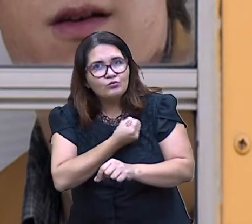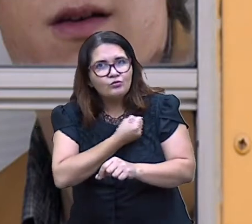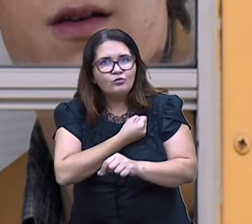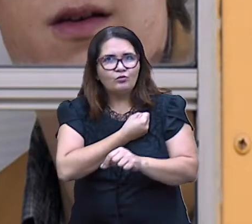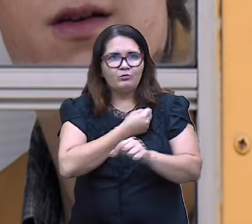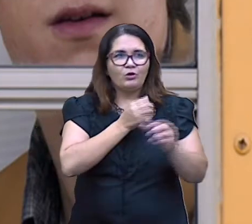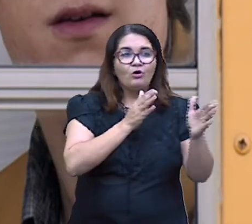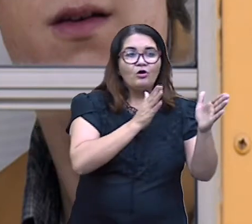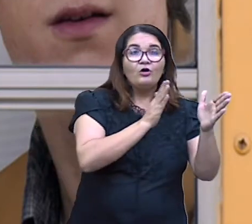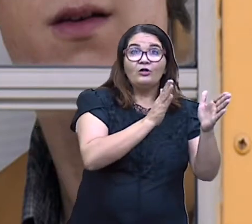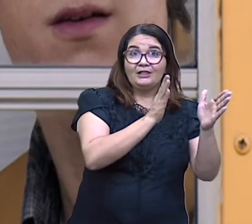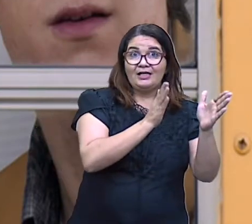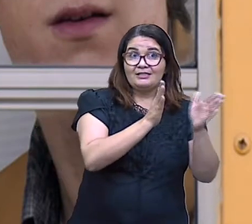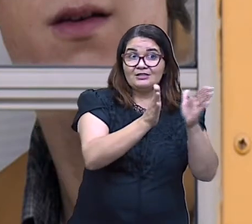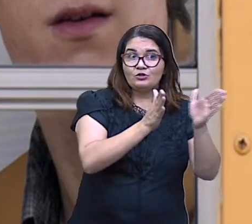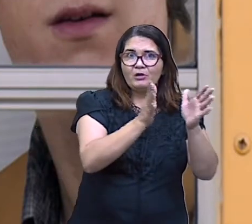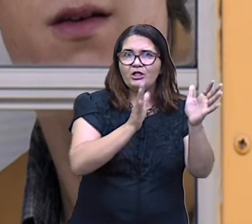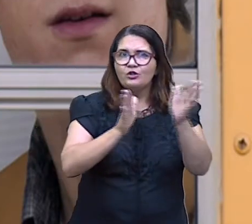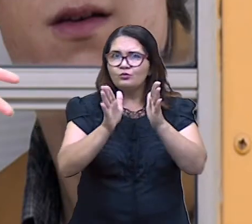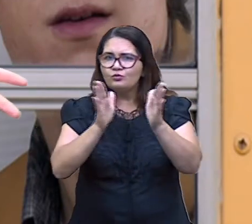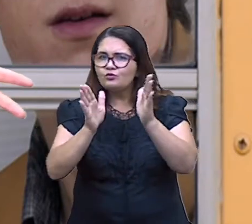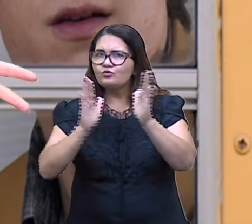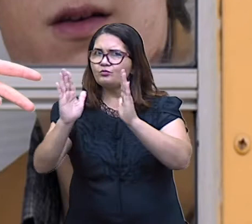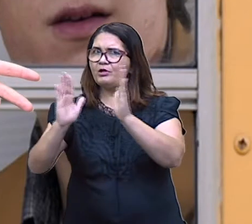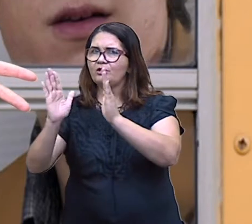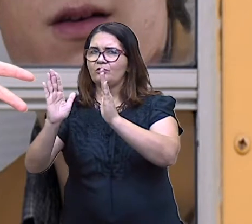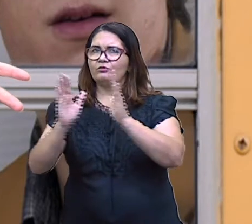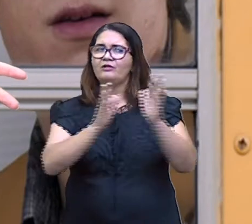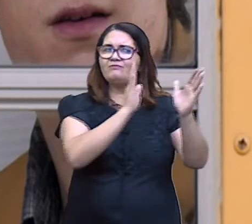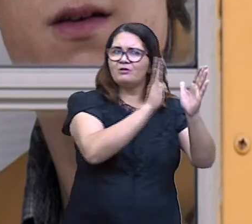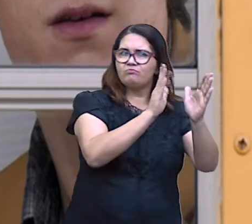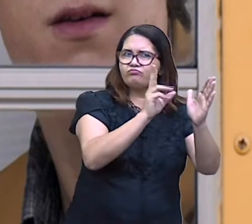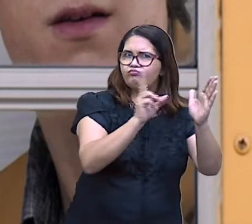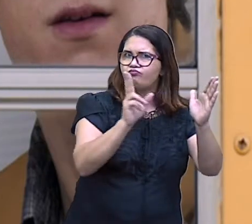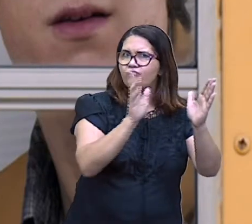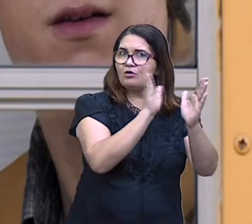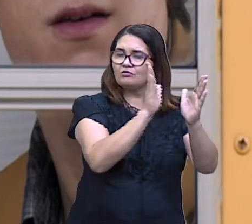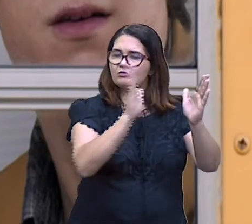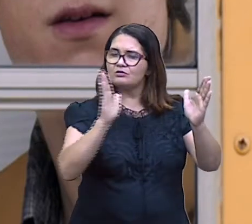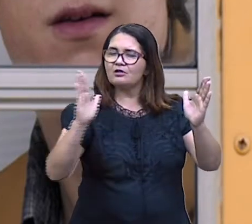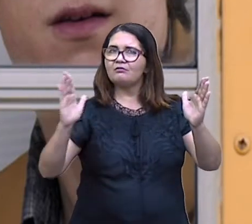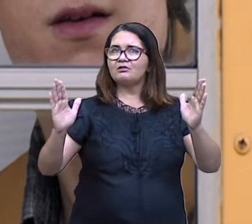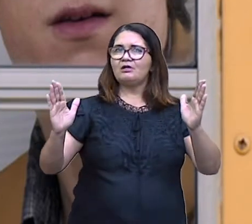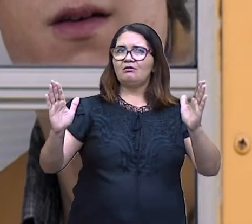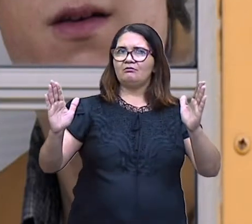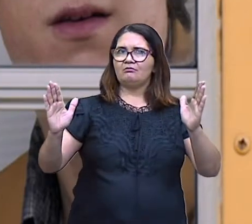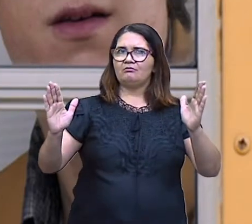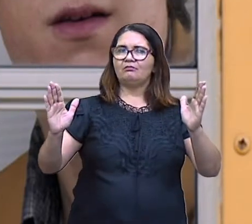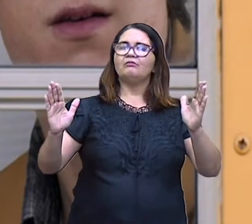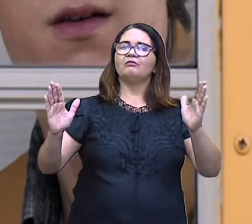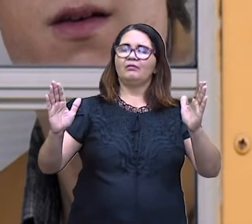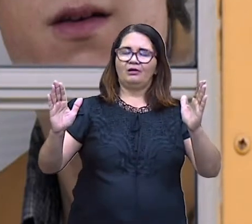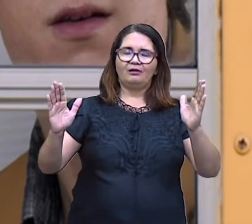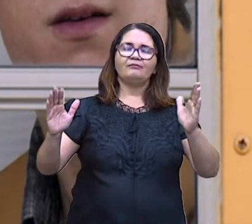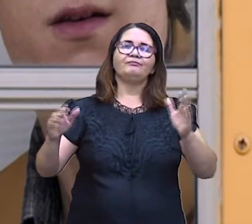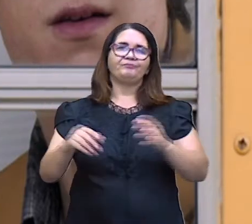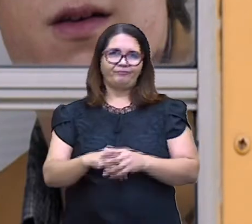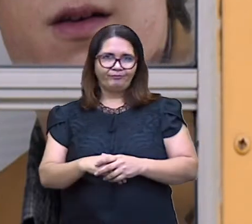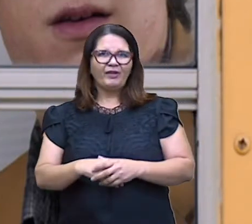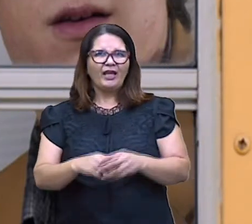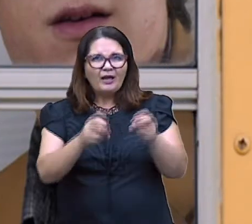ser sequencial, não repete. Nem pode, não é mesmo? Viram quanta informação só no